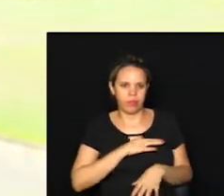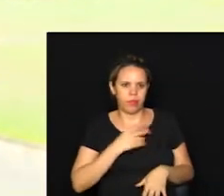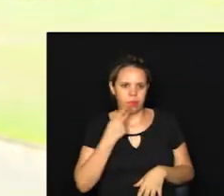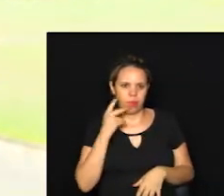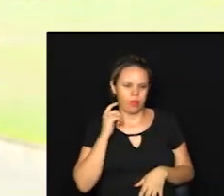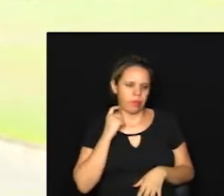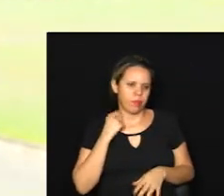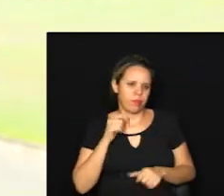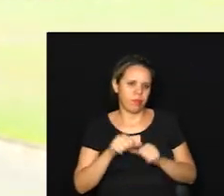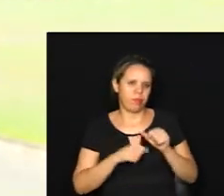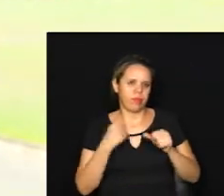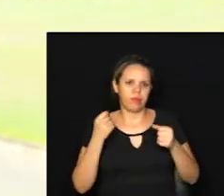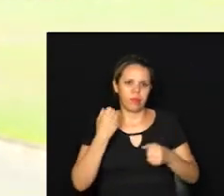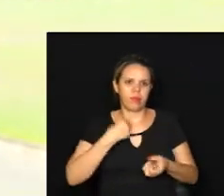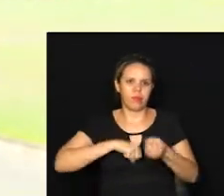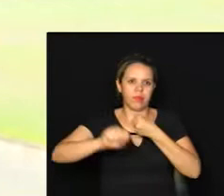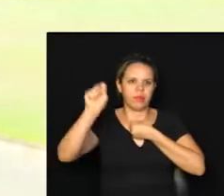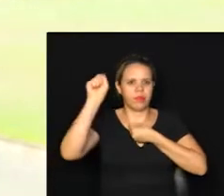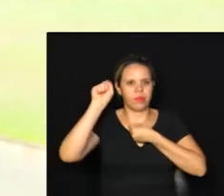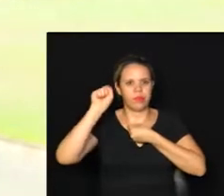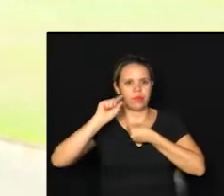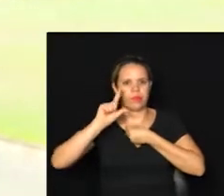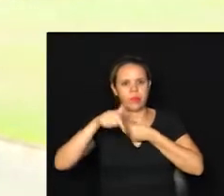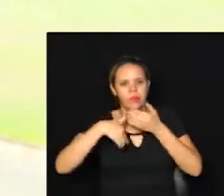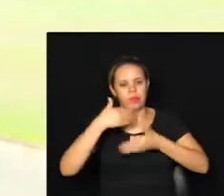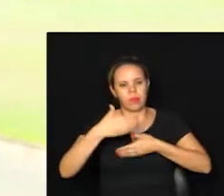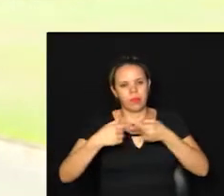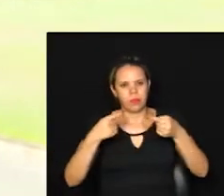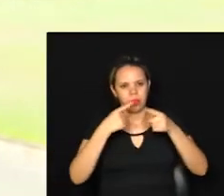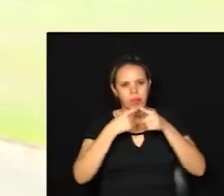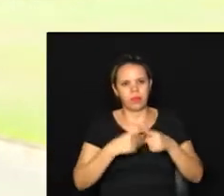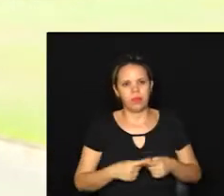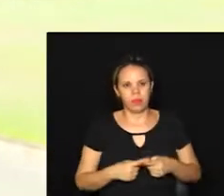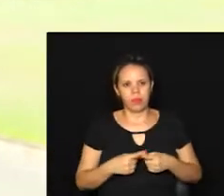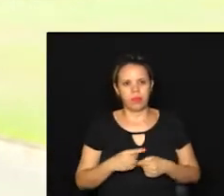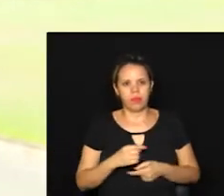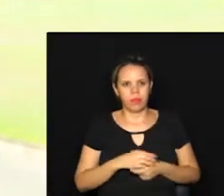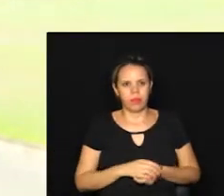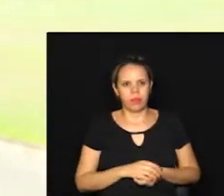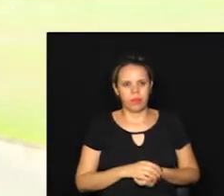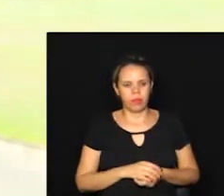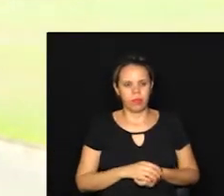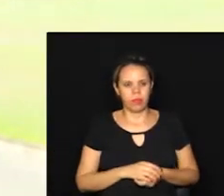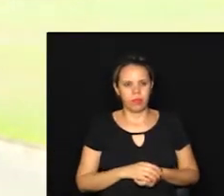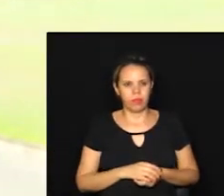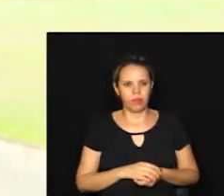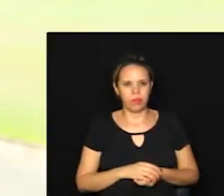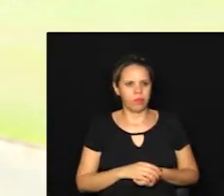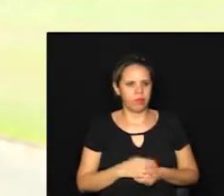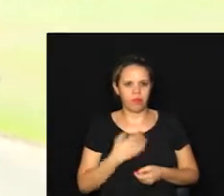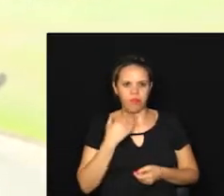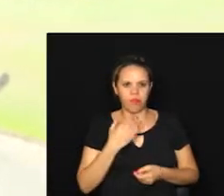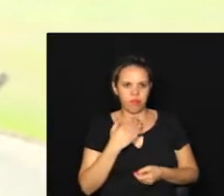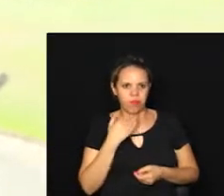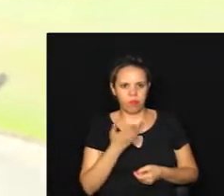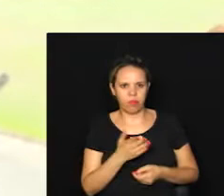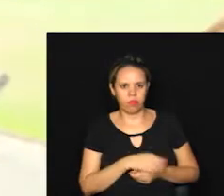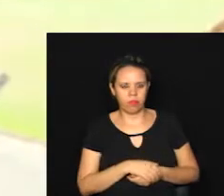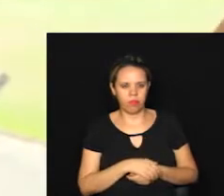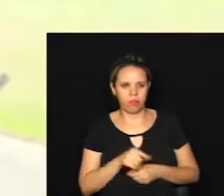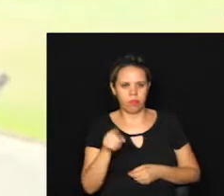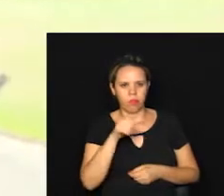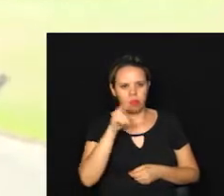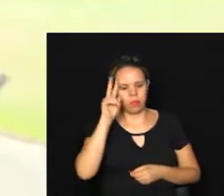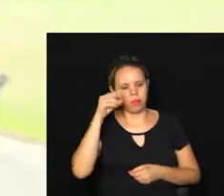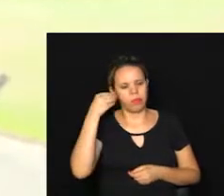virando o herói, mas na sequência do campeonato isso não se sustenta. Você é